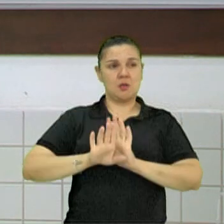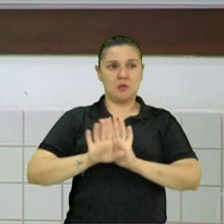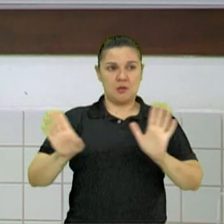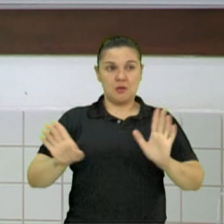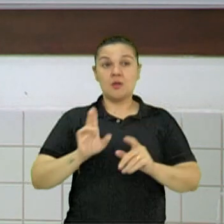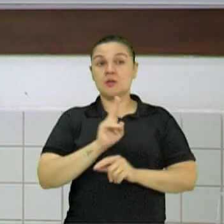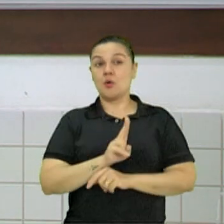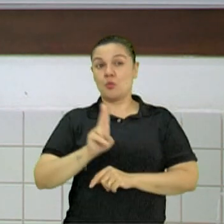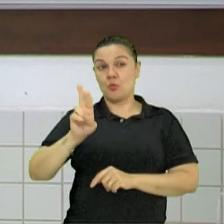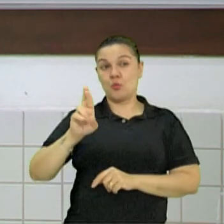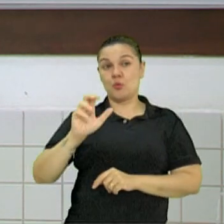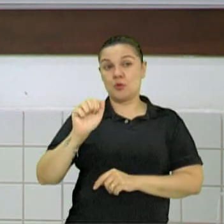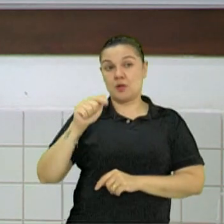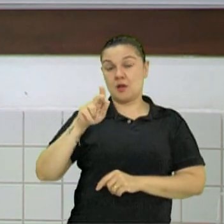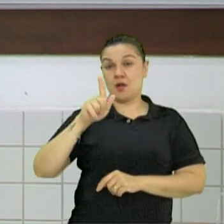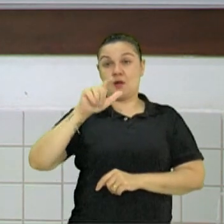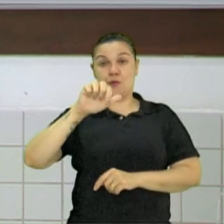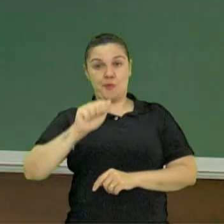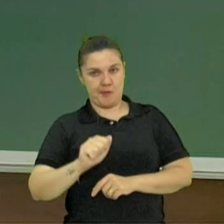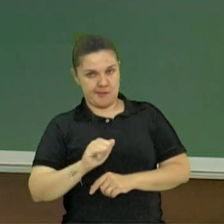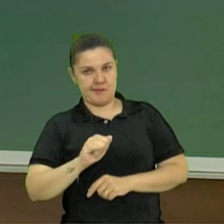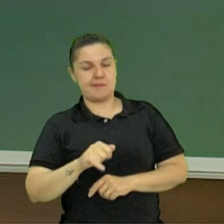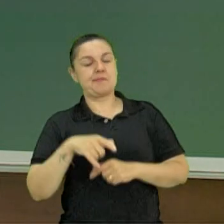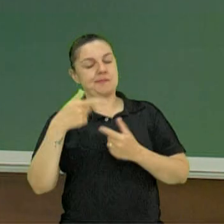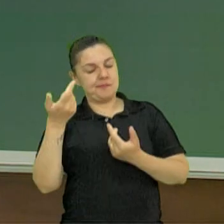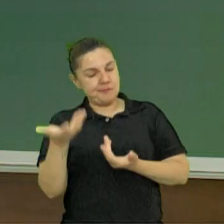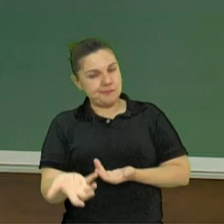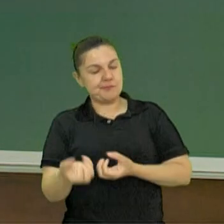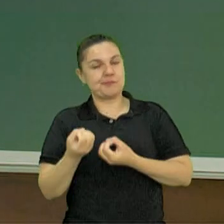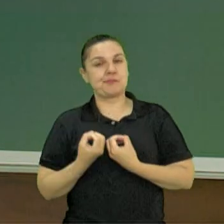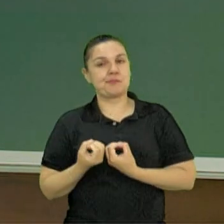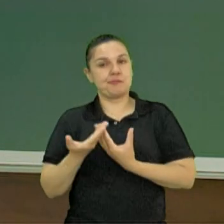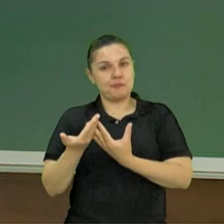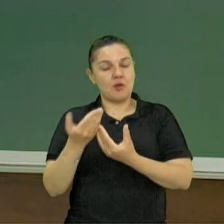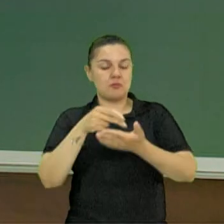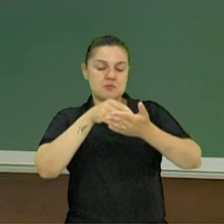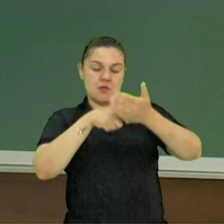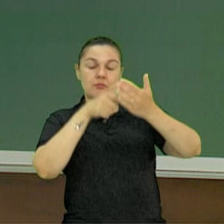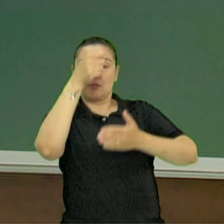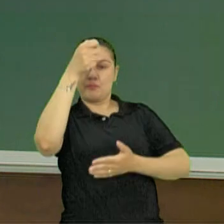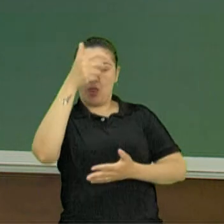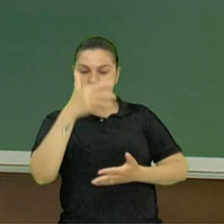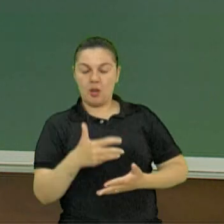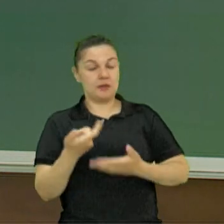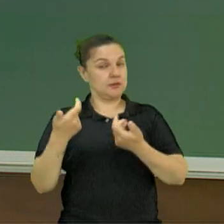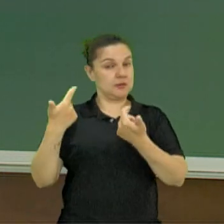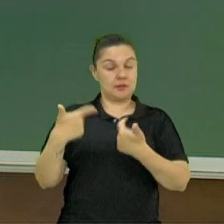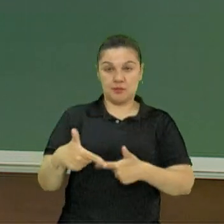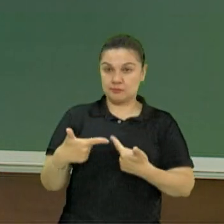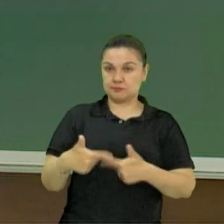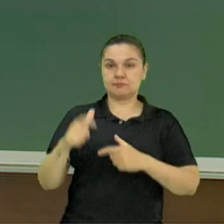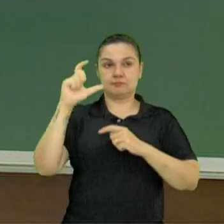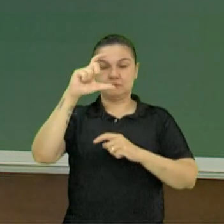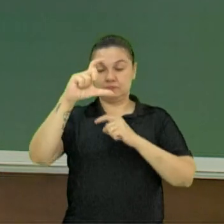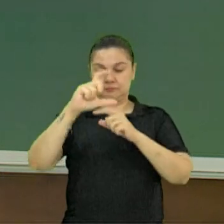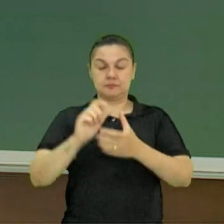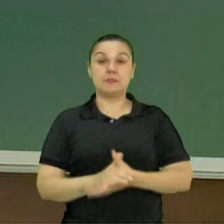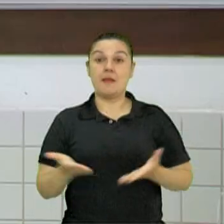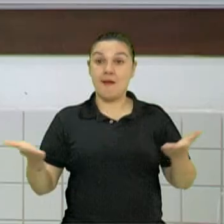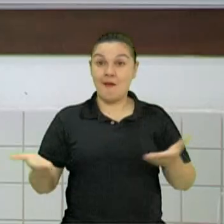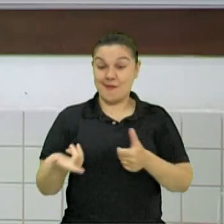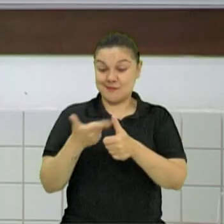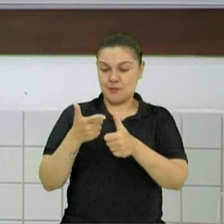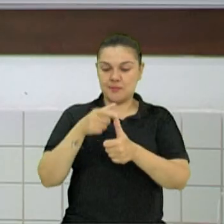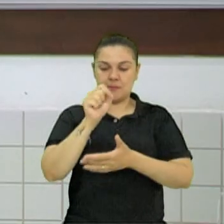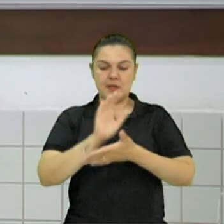o Uruguai é um desses poemas bem famosos, né, que ele foi escrito sem estrofes. Nossa primeira